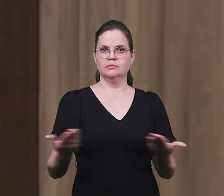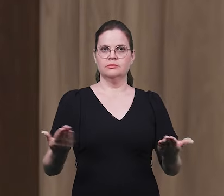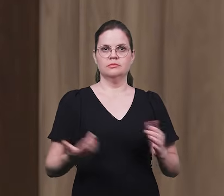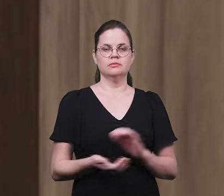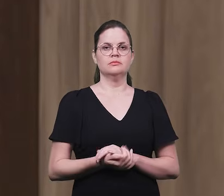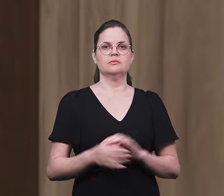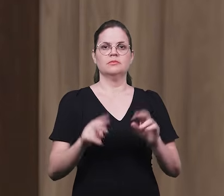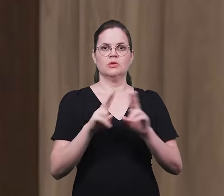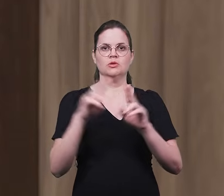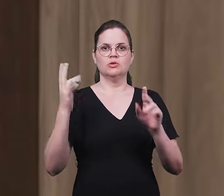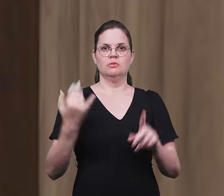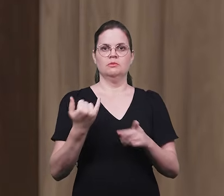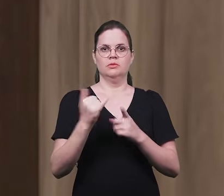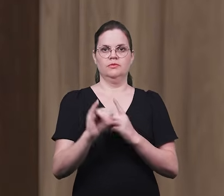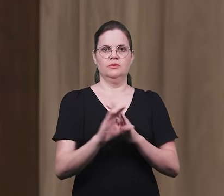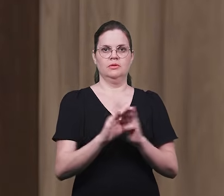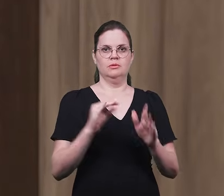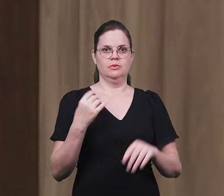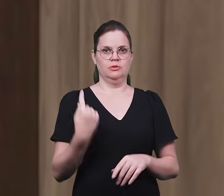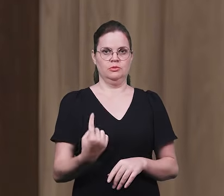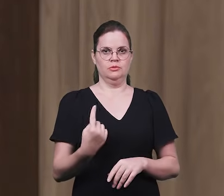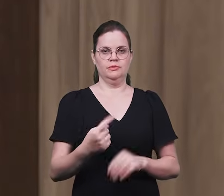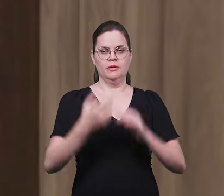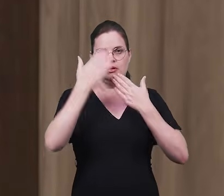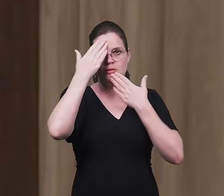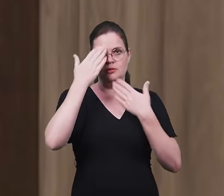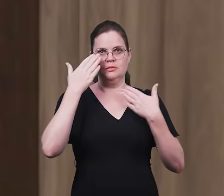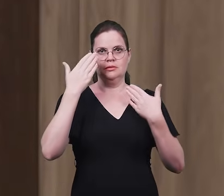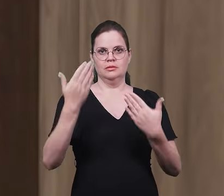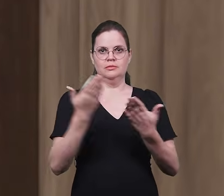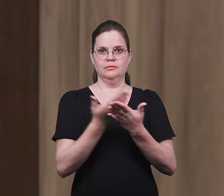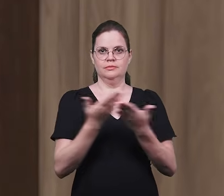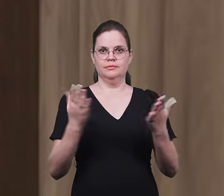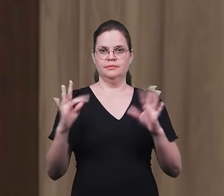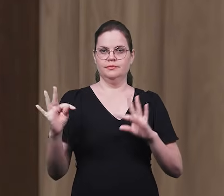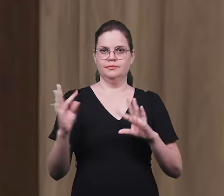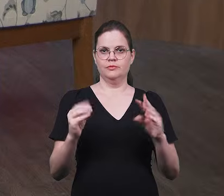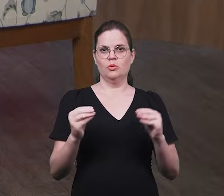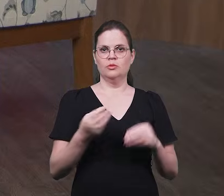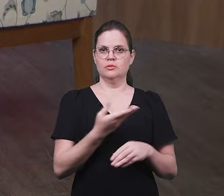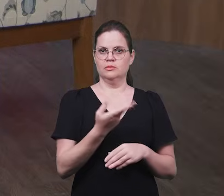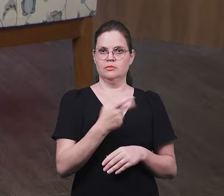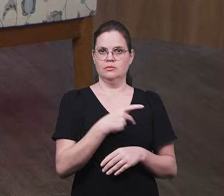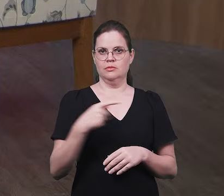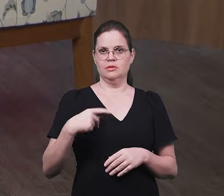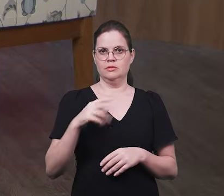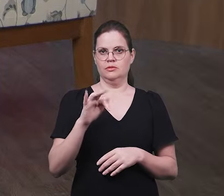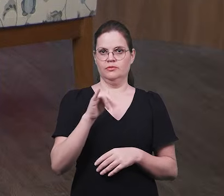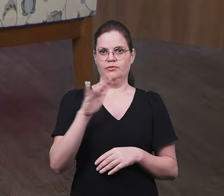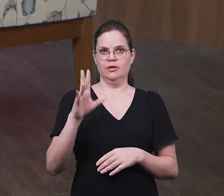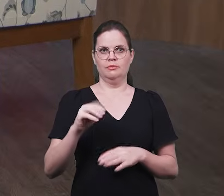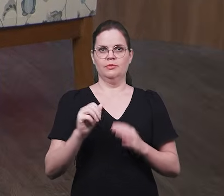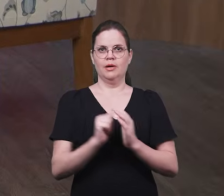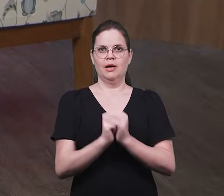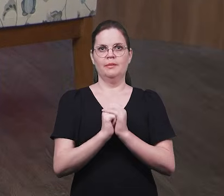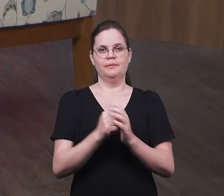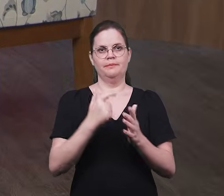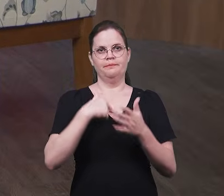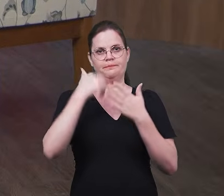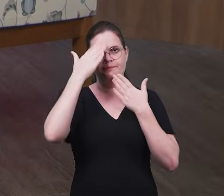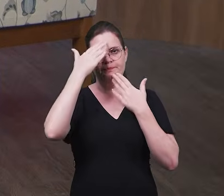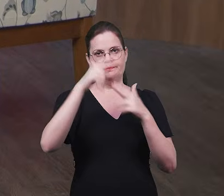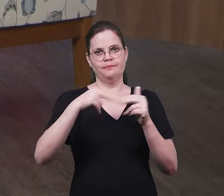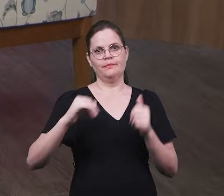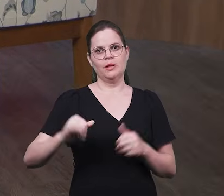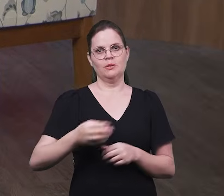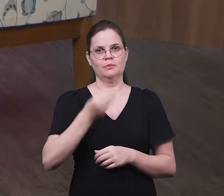aqui este episódio, onde falamos da parte profética do capítulo 1, agradecendo a presença do pastor Fábio. Amém.